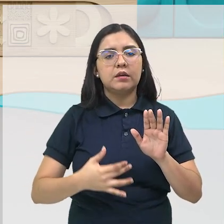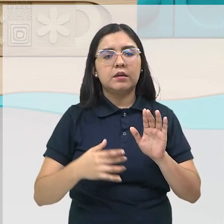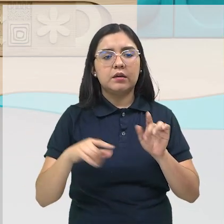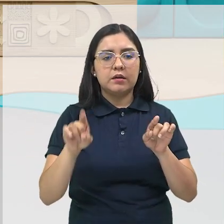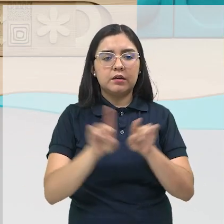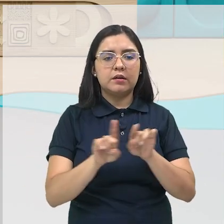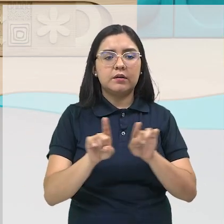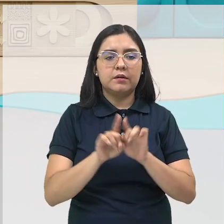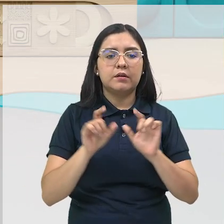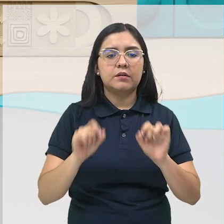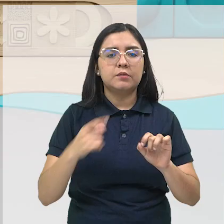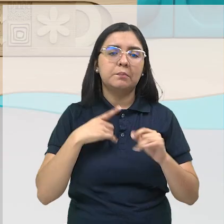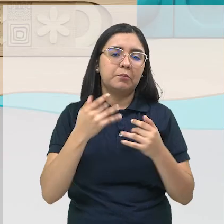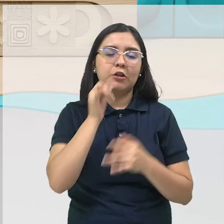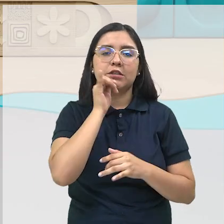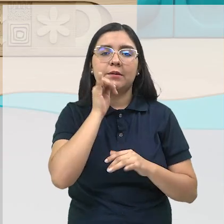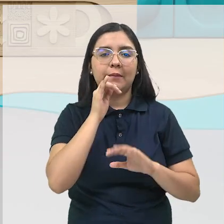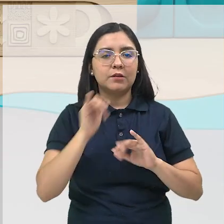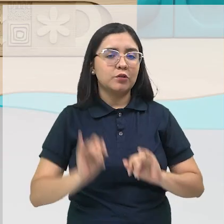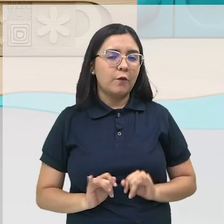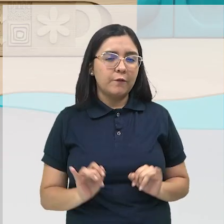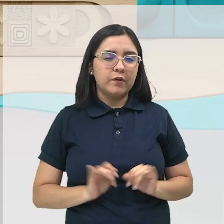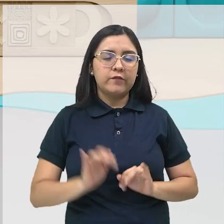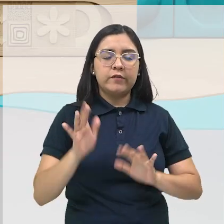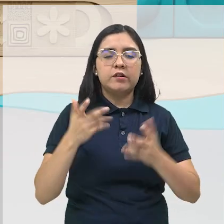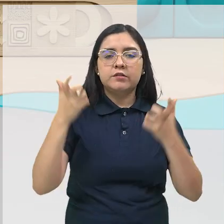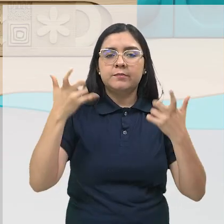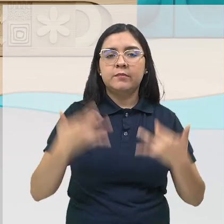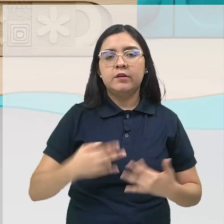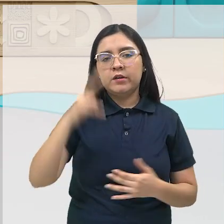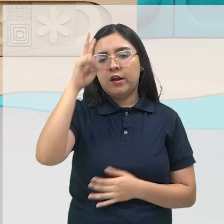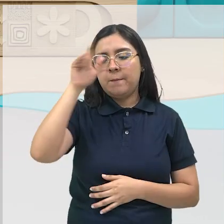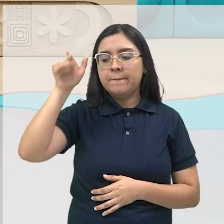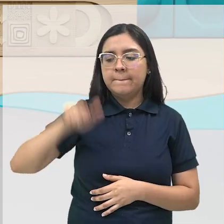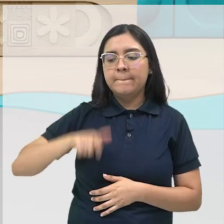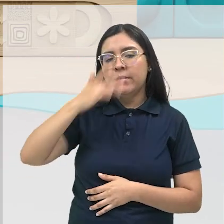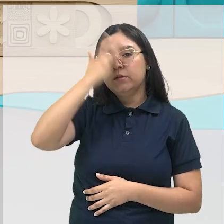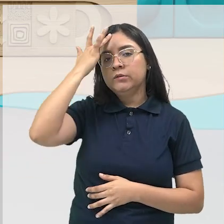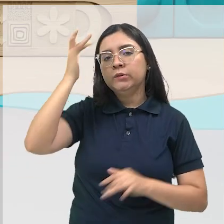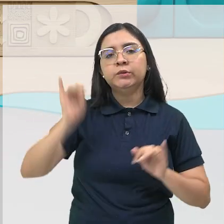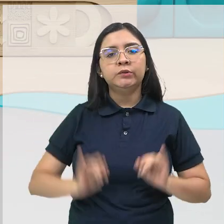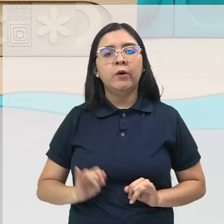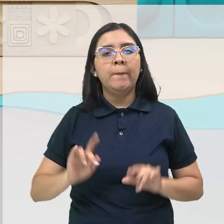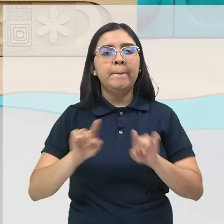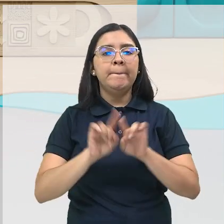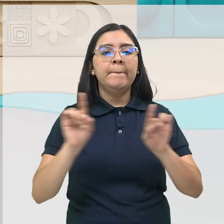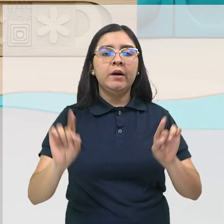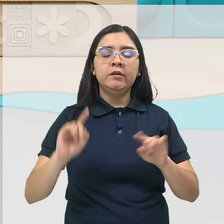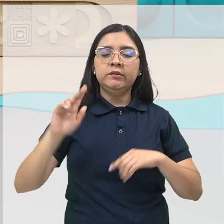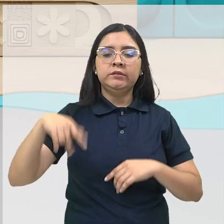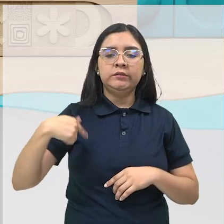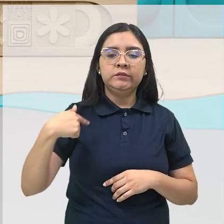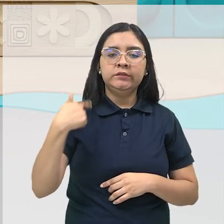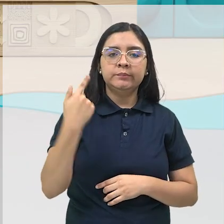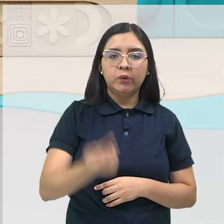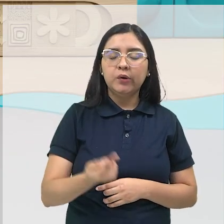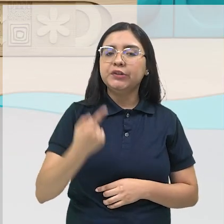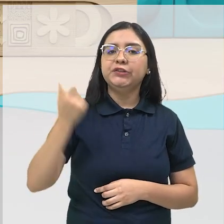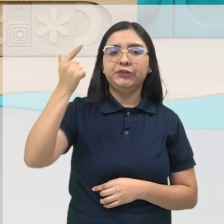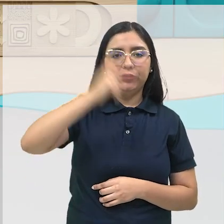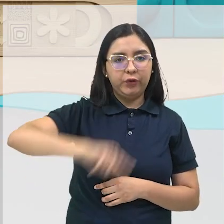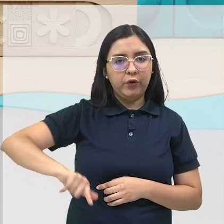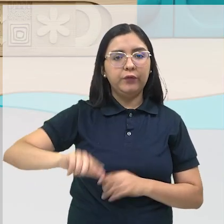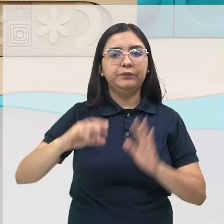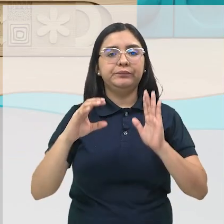dá um exemplo aqui da sofrência. Conta ali a história da sofrência da pessoa, mas depois repete o